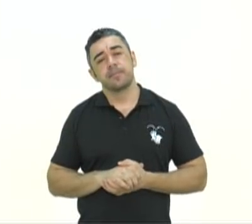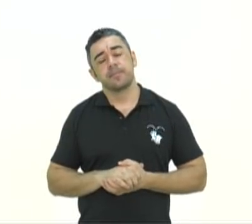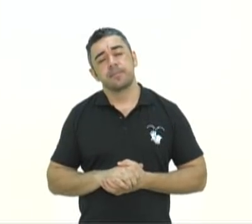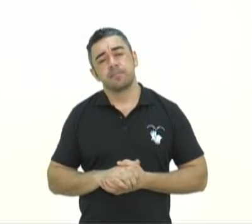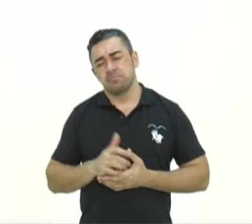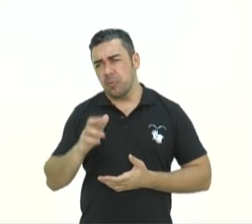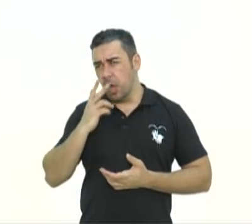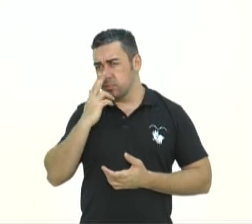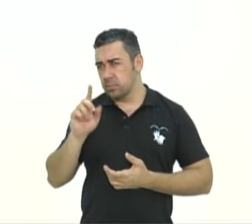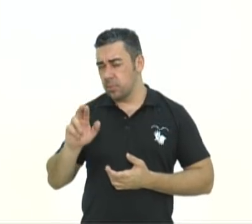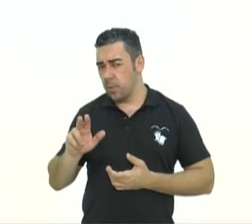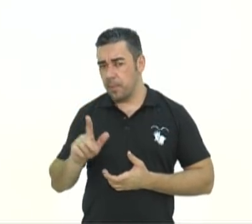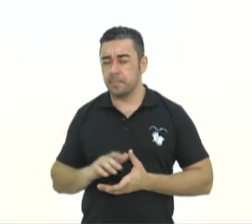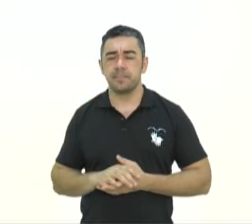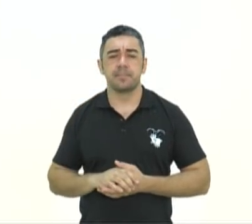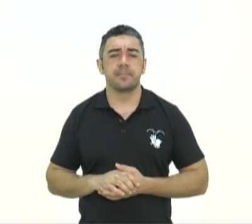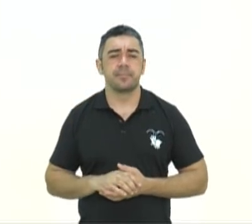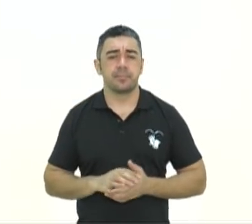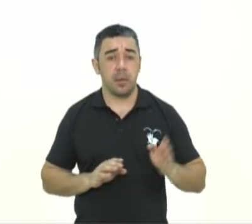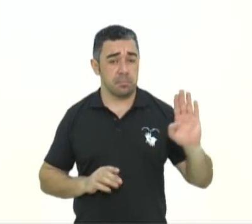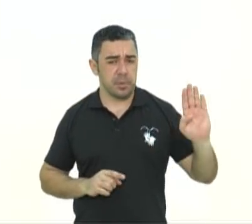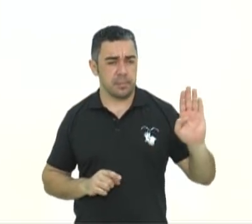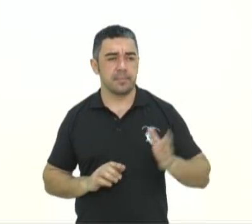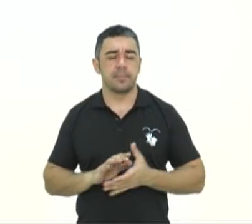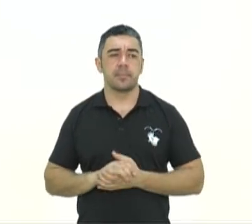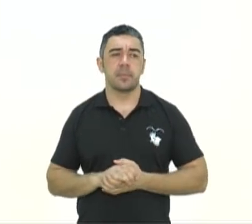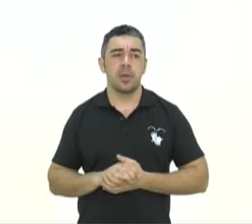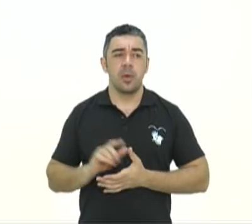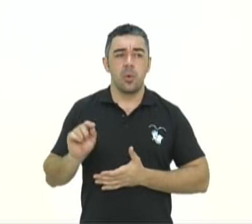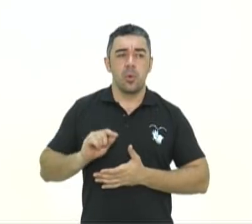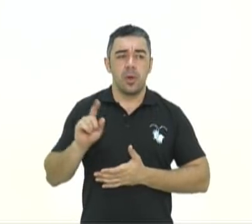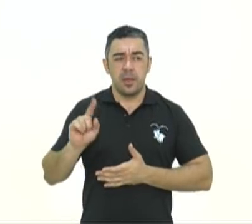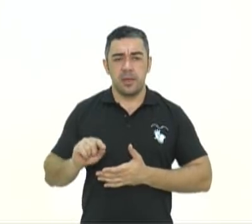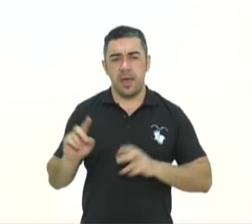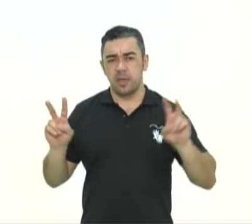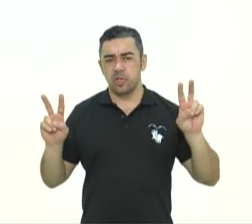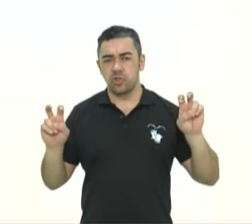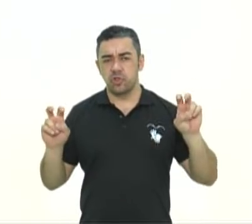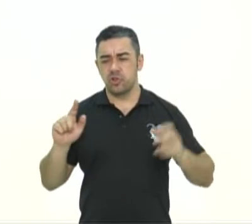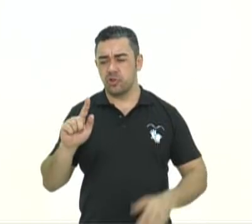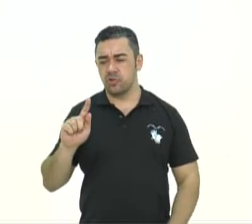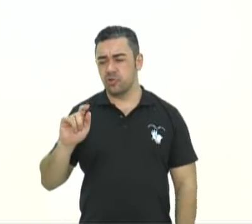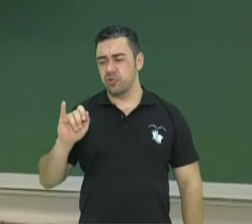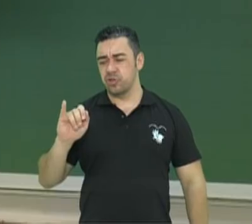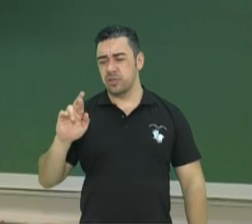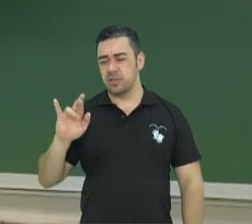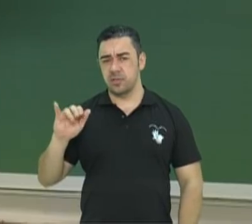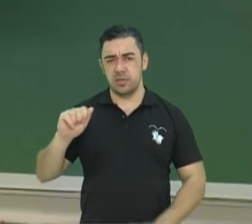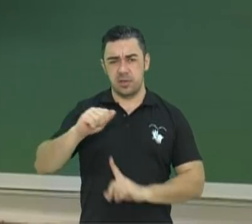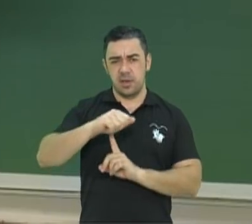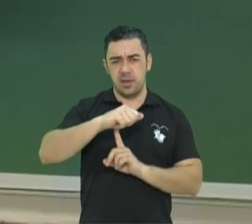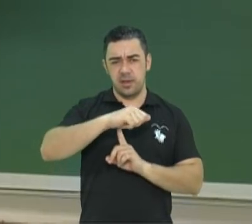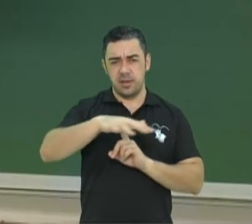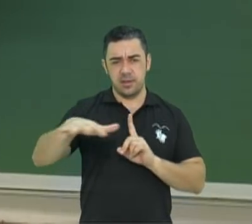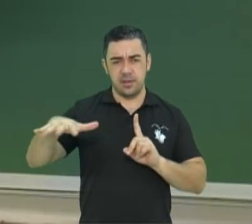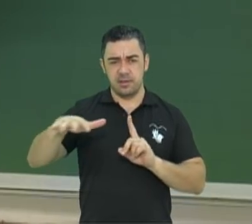sei. Vamos ver as próximas. Letra B, destacar uma gíria. Determinante é uma gíria? Pensa